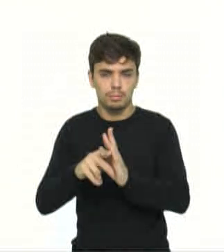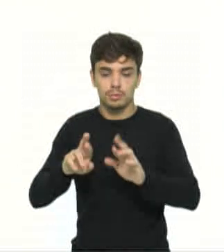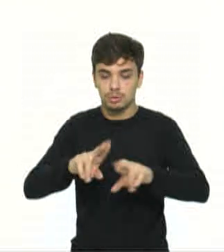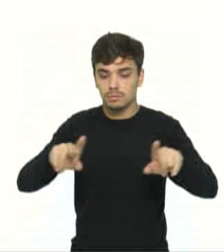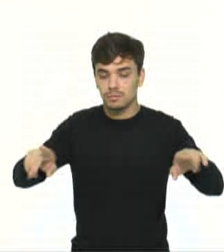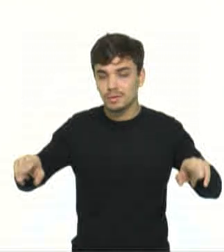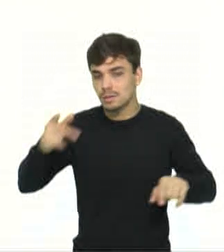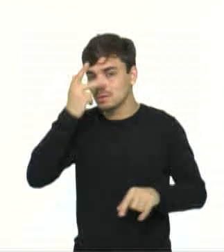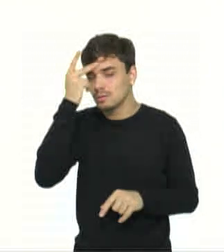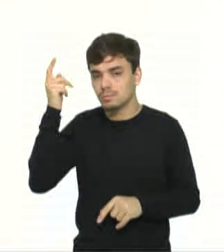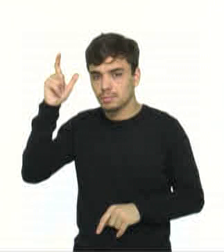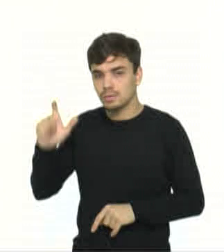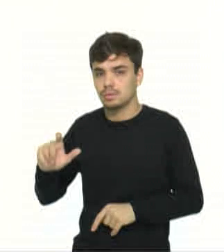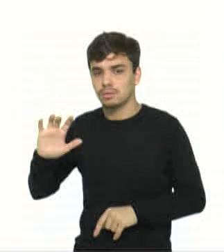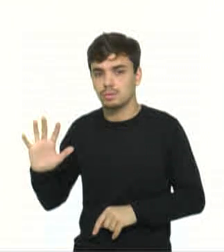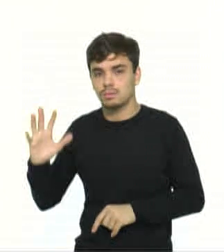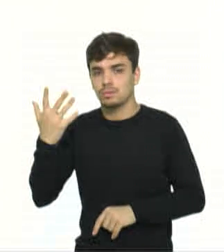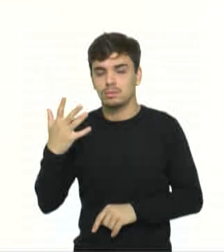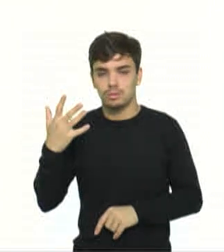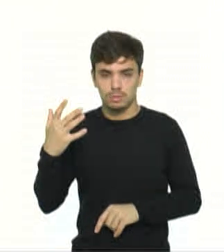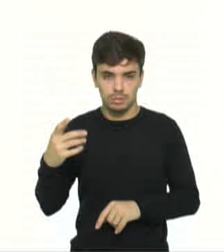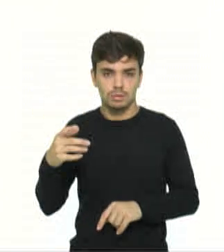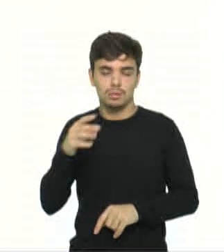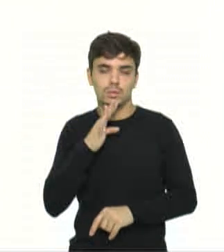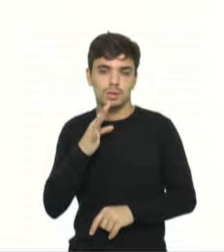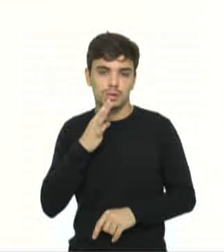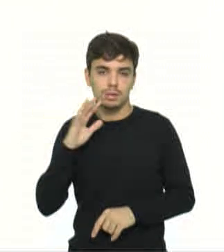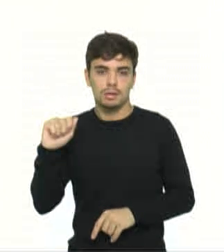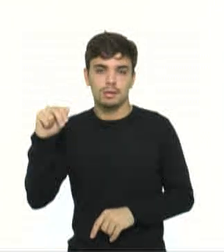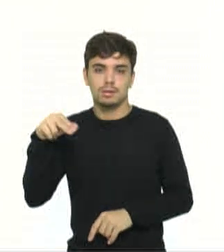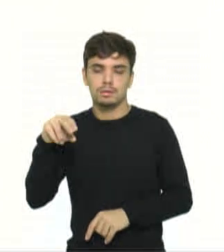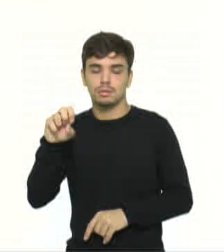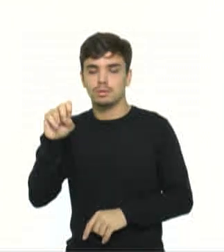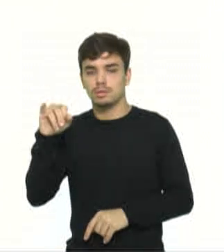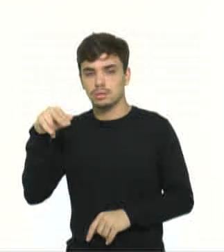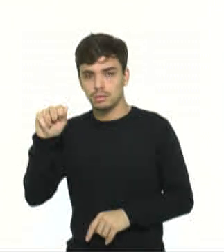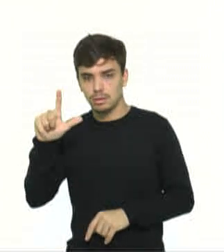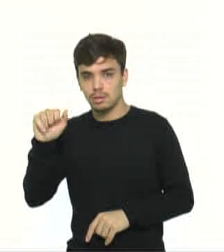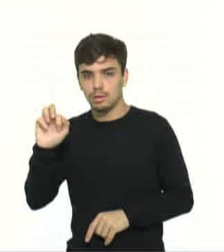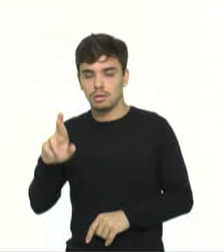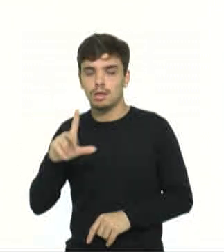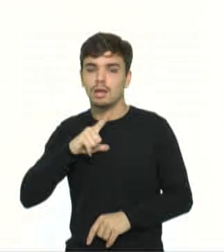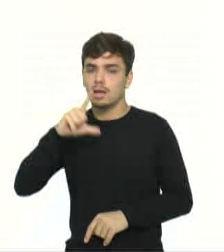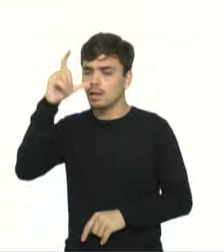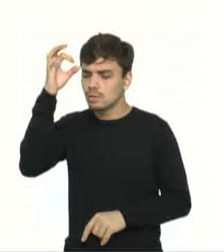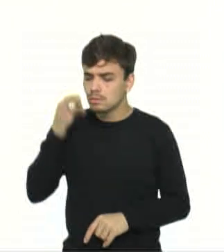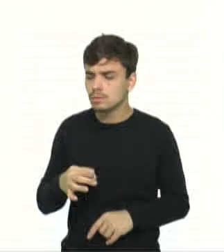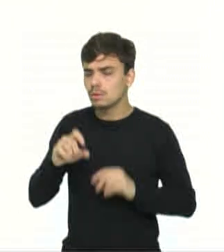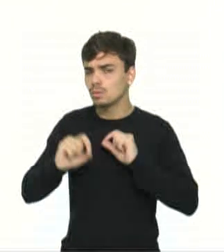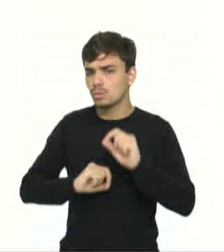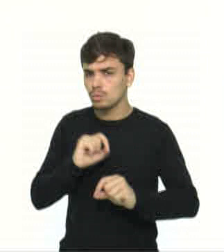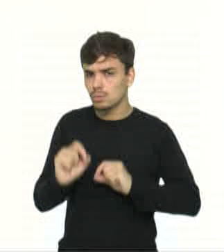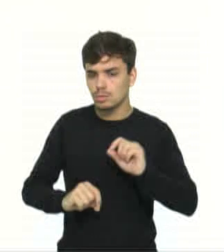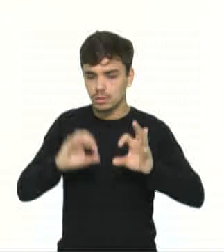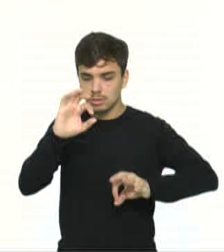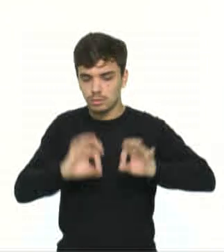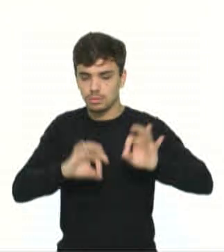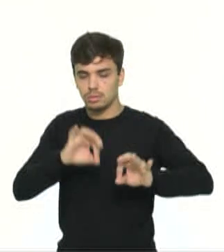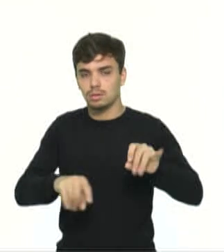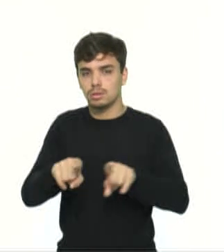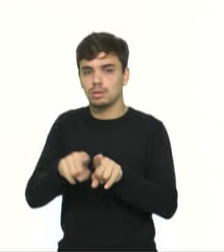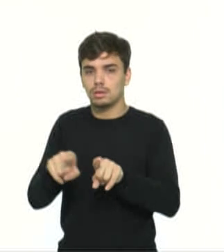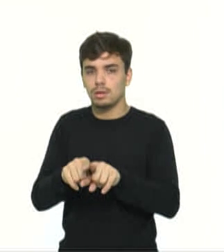autores coincidem em assinalar que o objetivo primordial desses governos foi, de fato, reordenar e